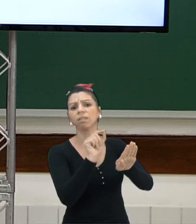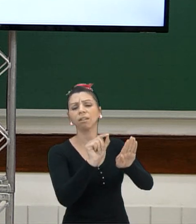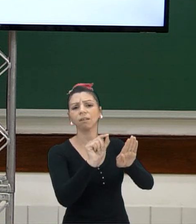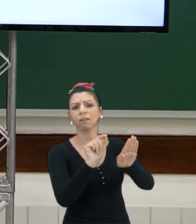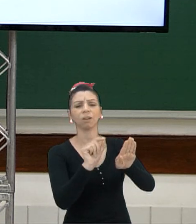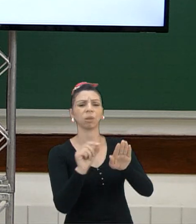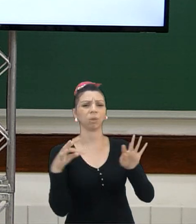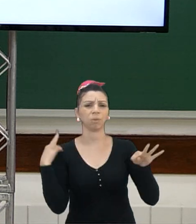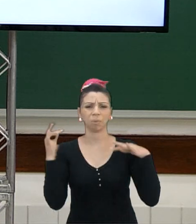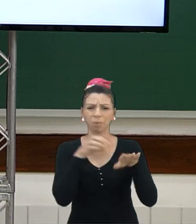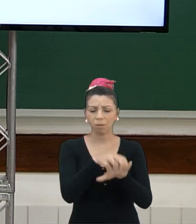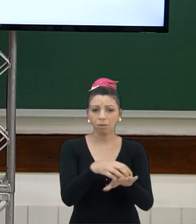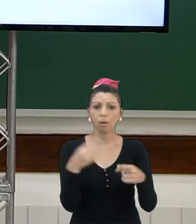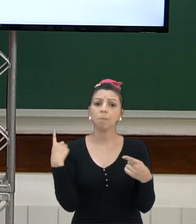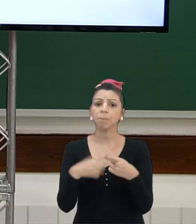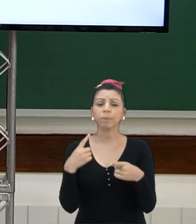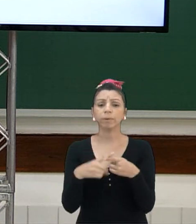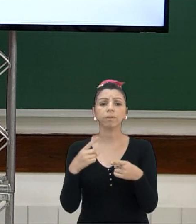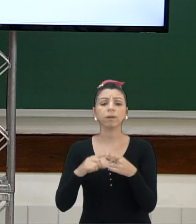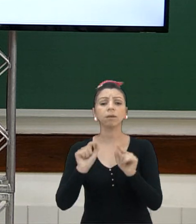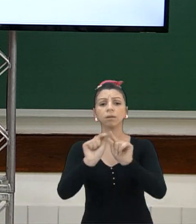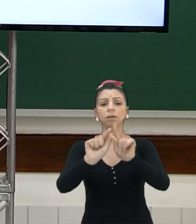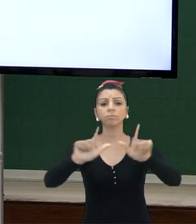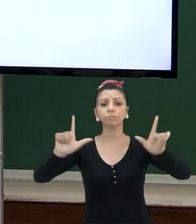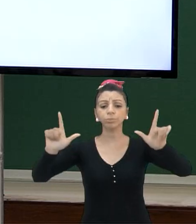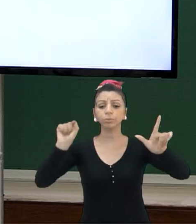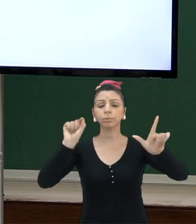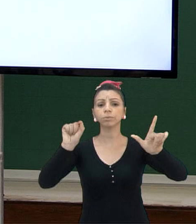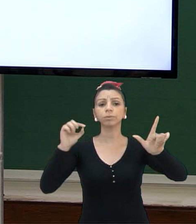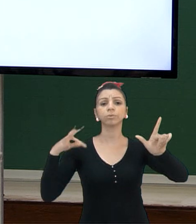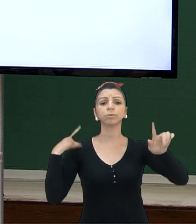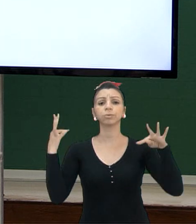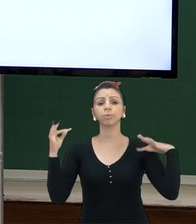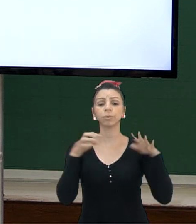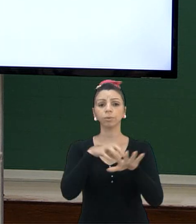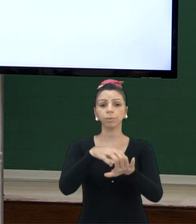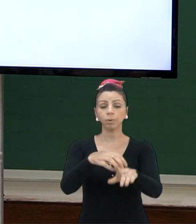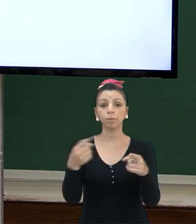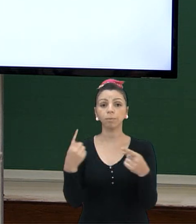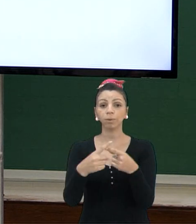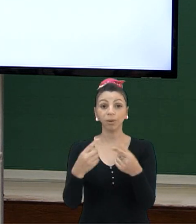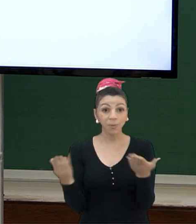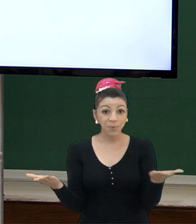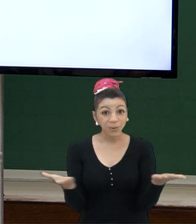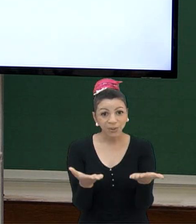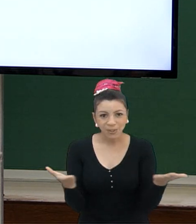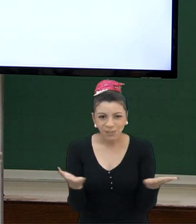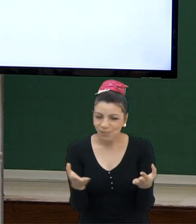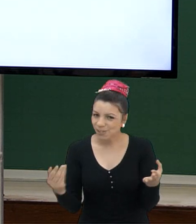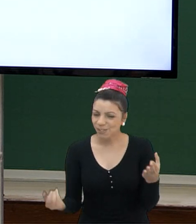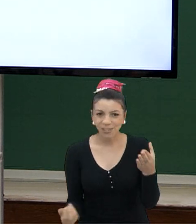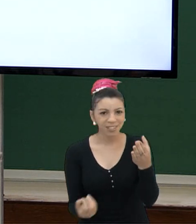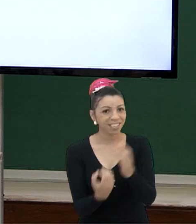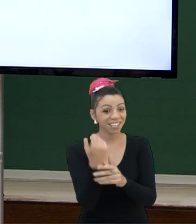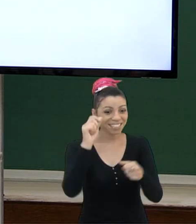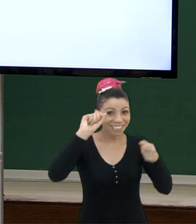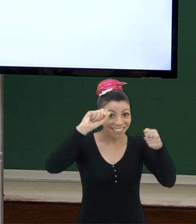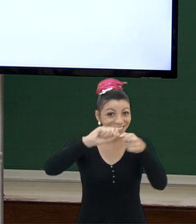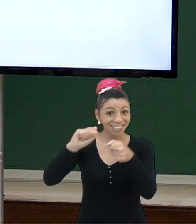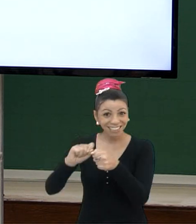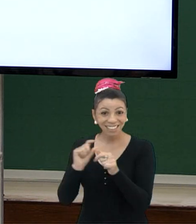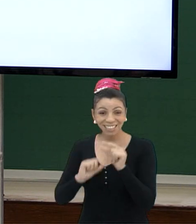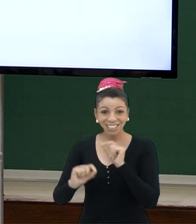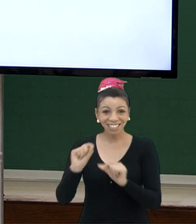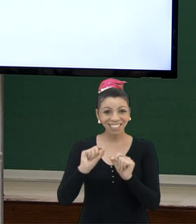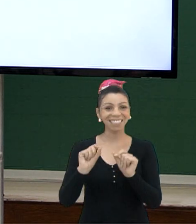nós estamos falando tanto desse folheto turístico? Porque hoje nós vamos produzir um folheto turístico.